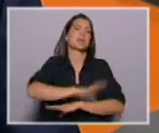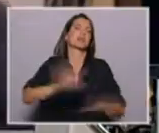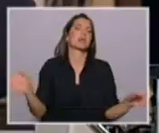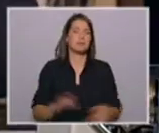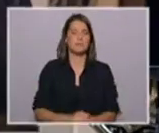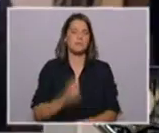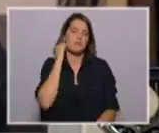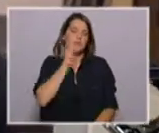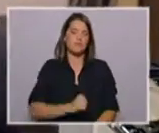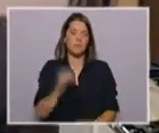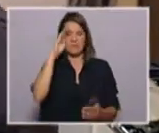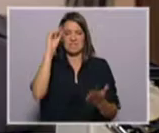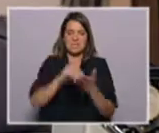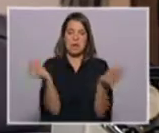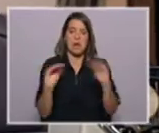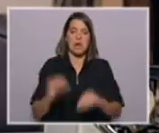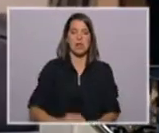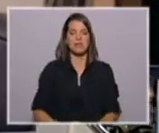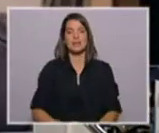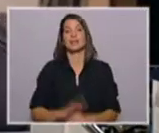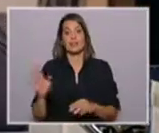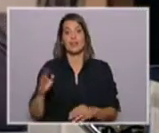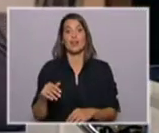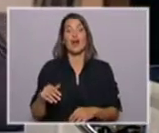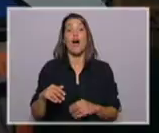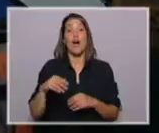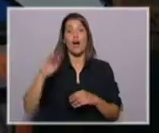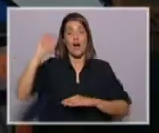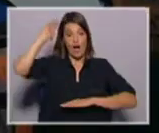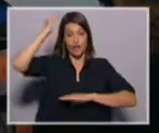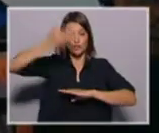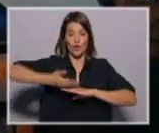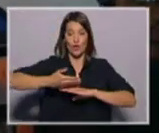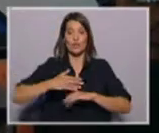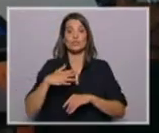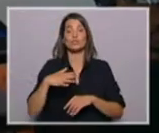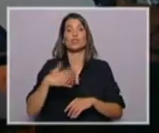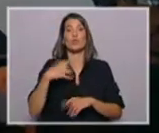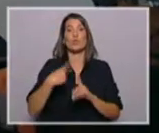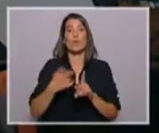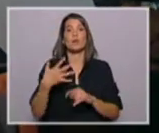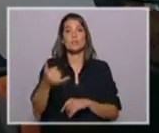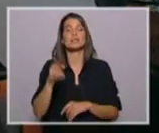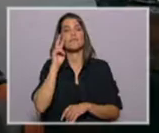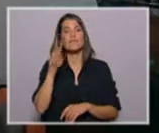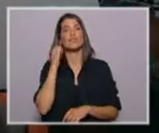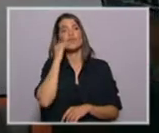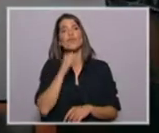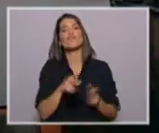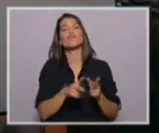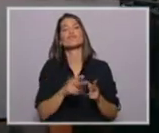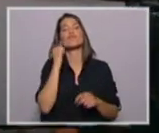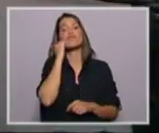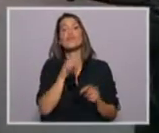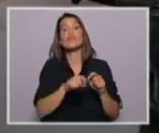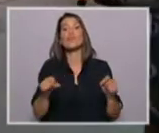Foi um filme de Kubrick. Exatamente. Curiosamente, os astronautas viram no ano anterior, precisamente, e em primeira mão, o filme de Kubrick. E